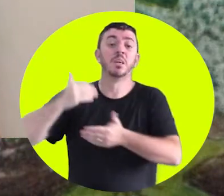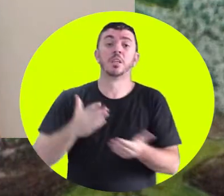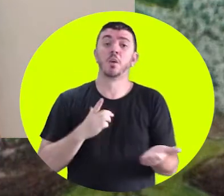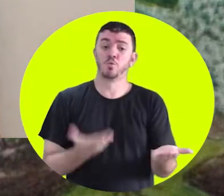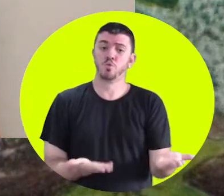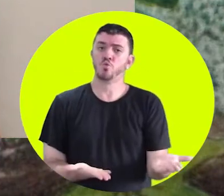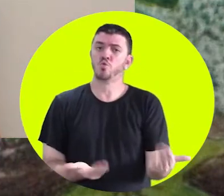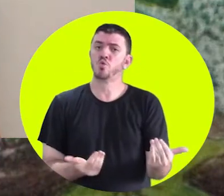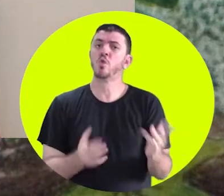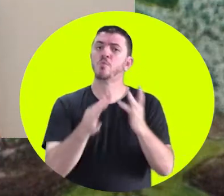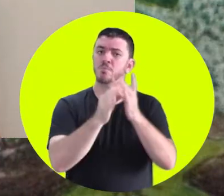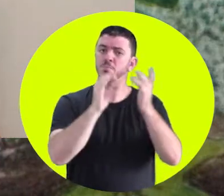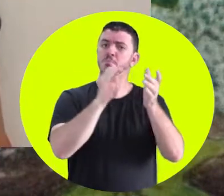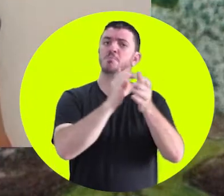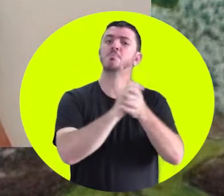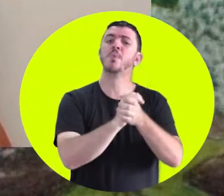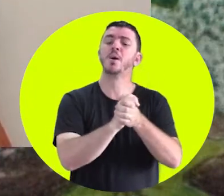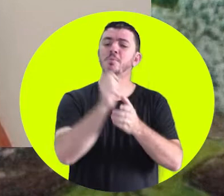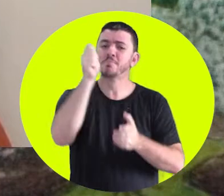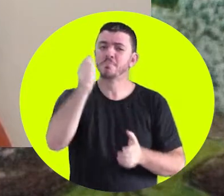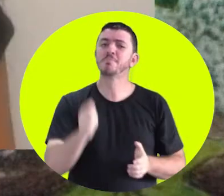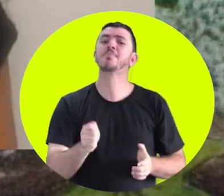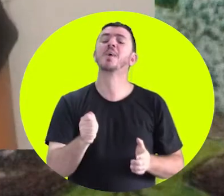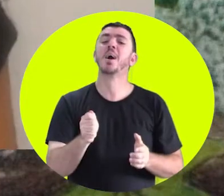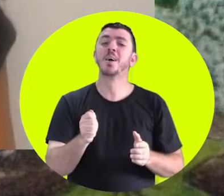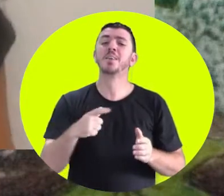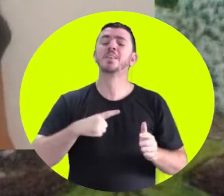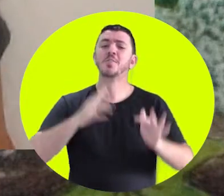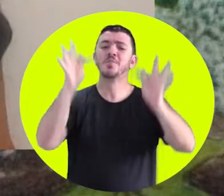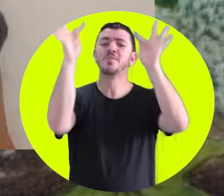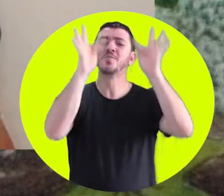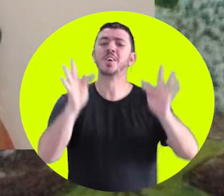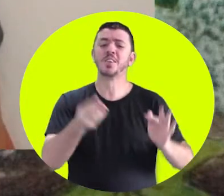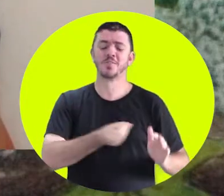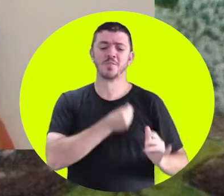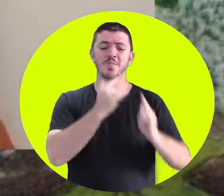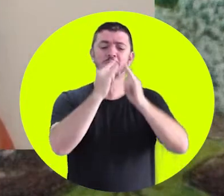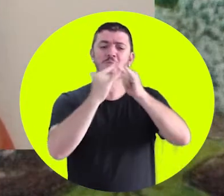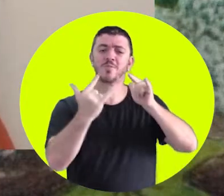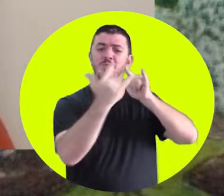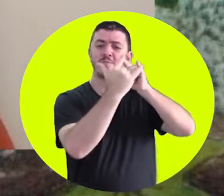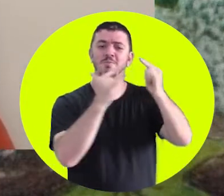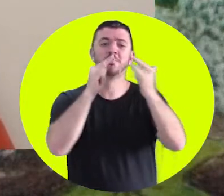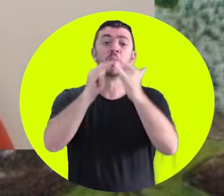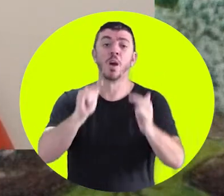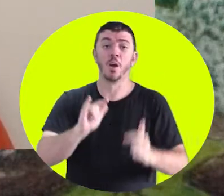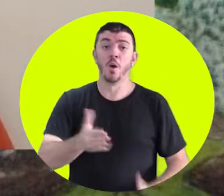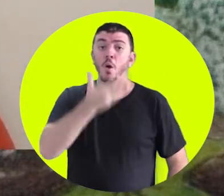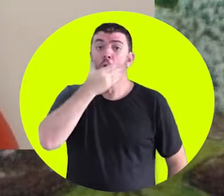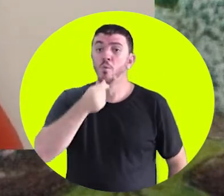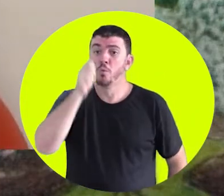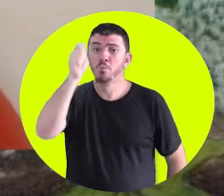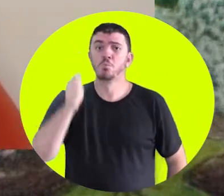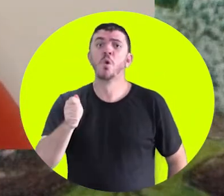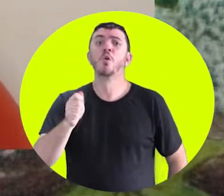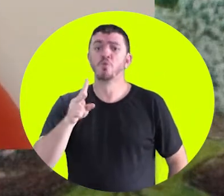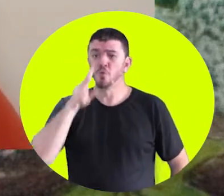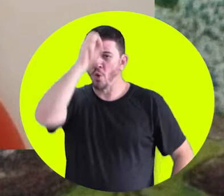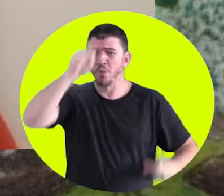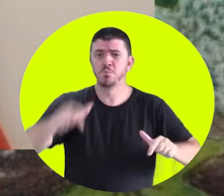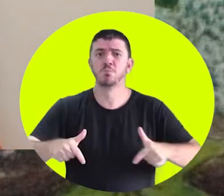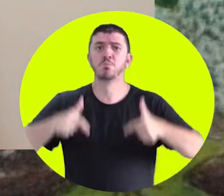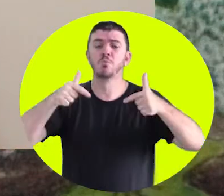viviam felizes em sua aldeia. O índio era um caçador forte e valente. A índia era uma